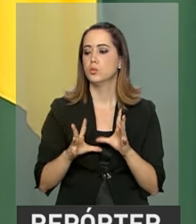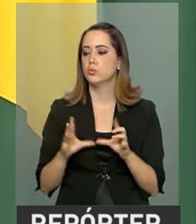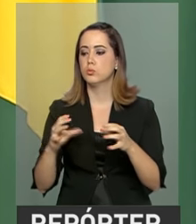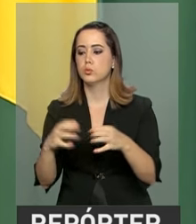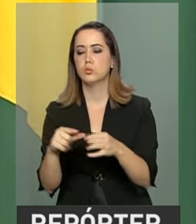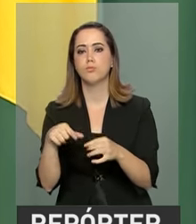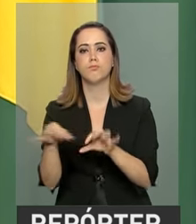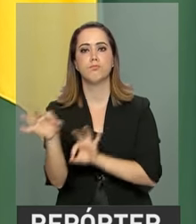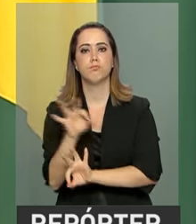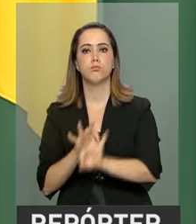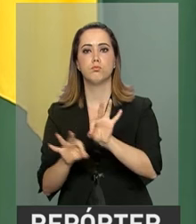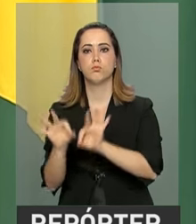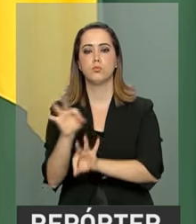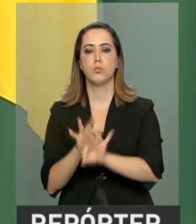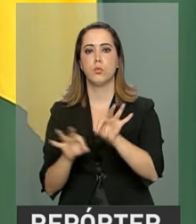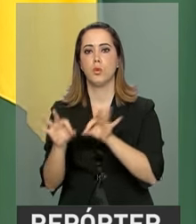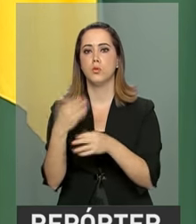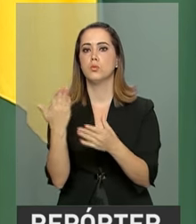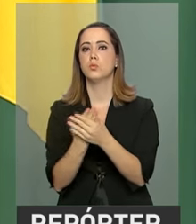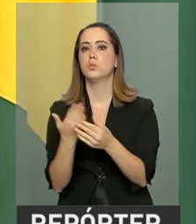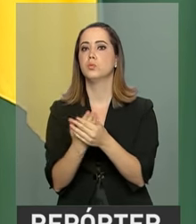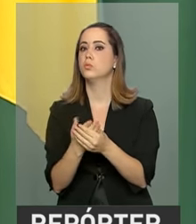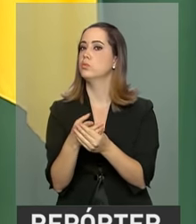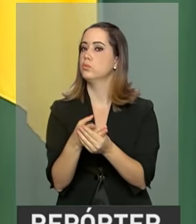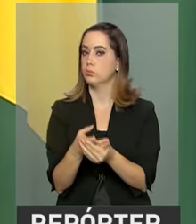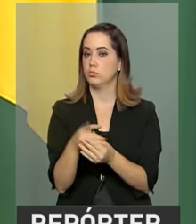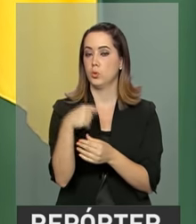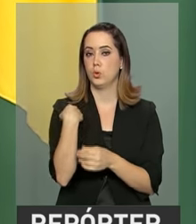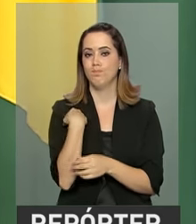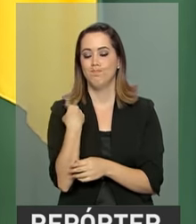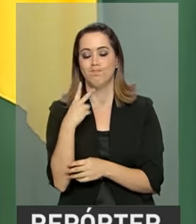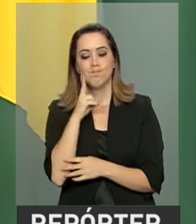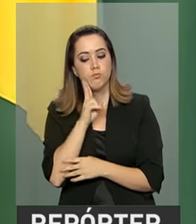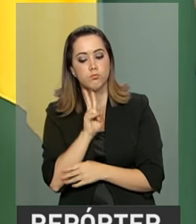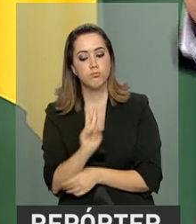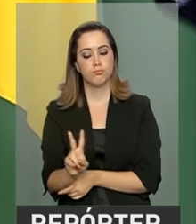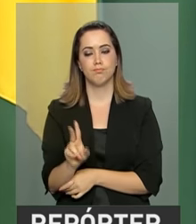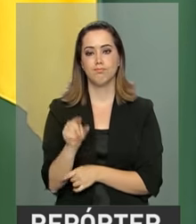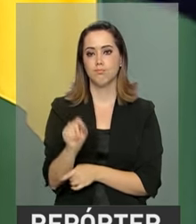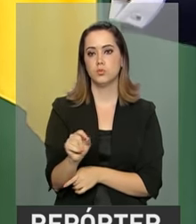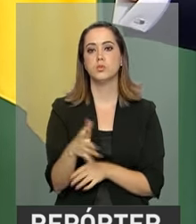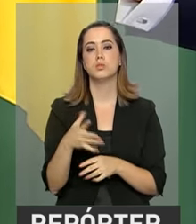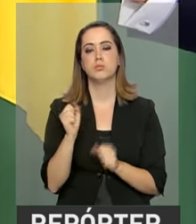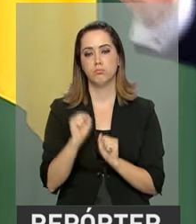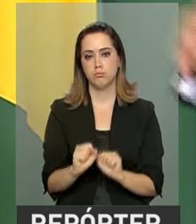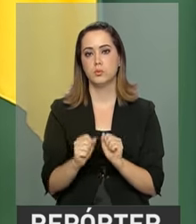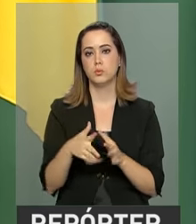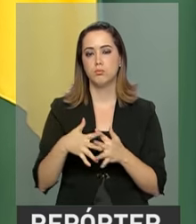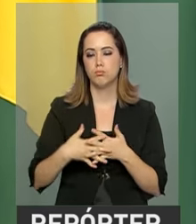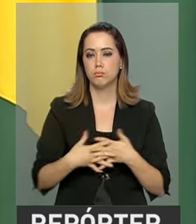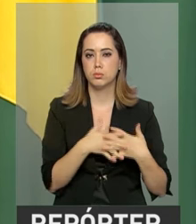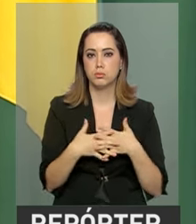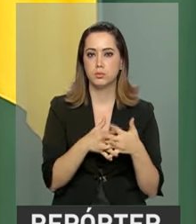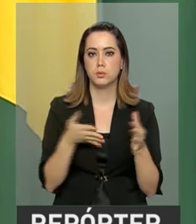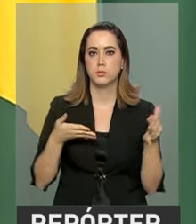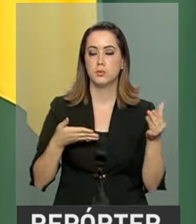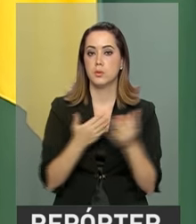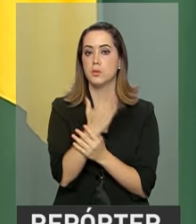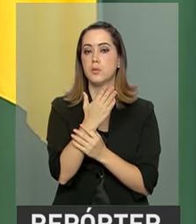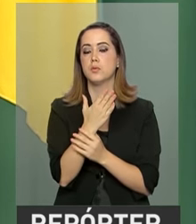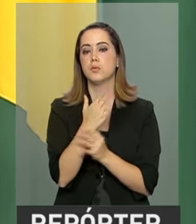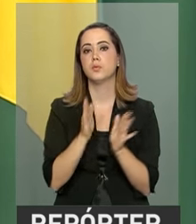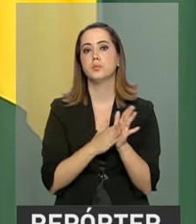comissão, ao longo de 2 dias, quando nós verificamos que isto poderia embaraçar a aprovação do